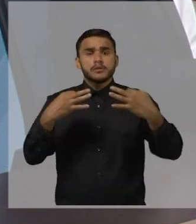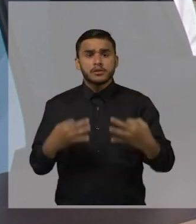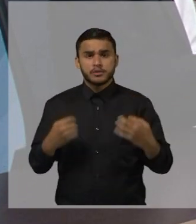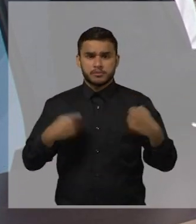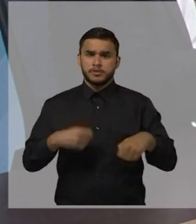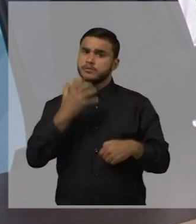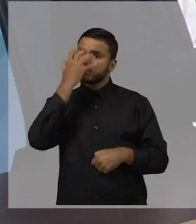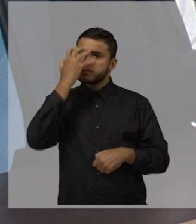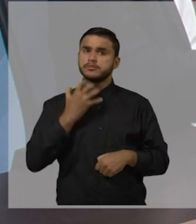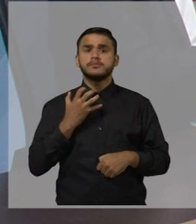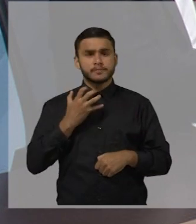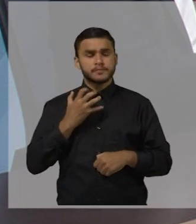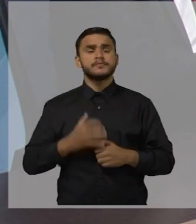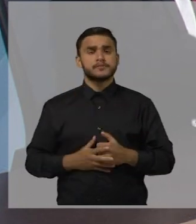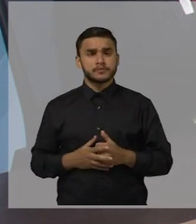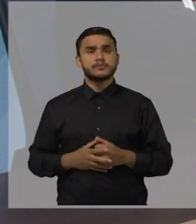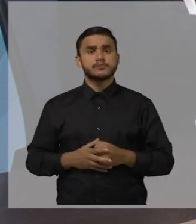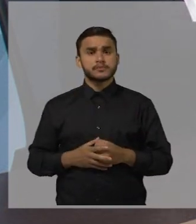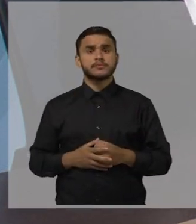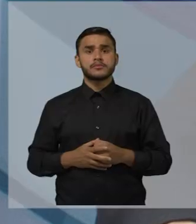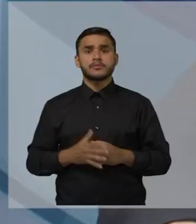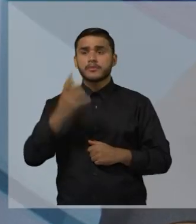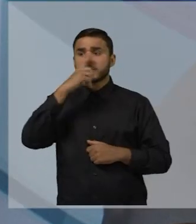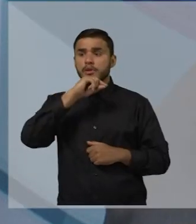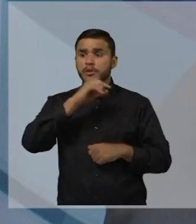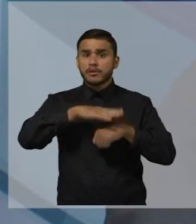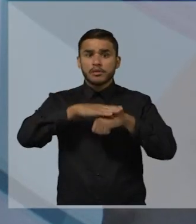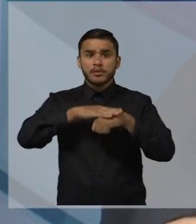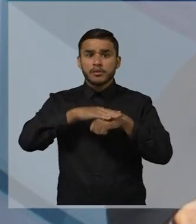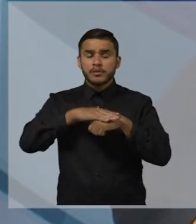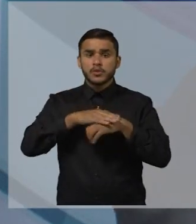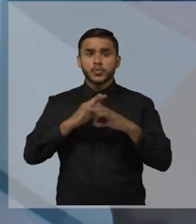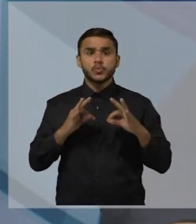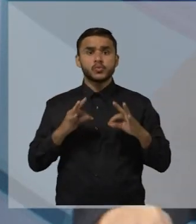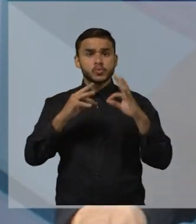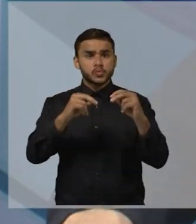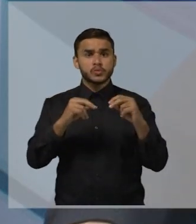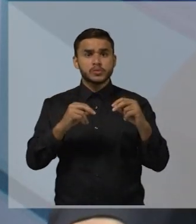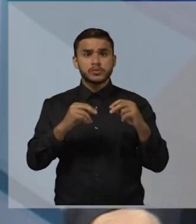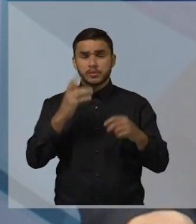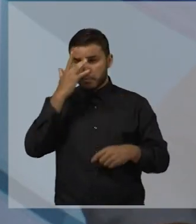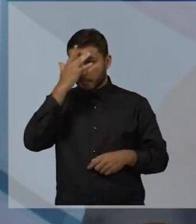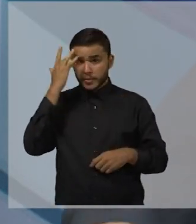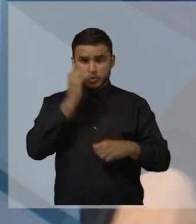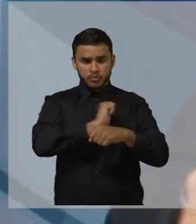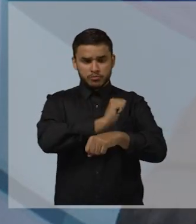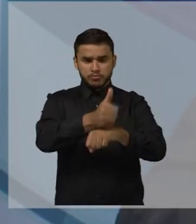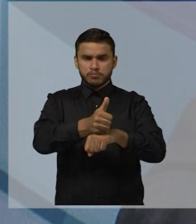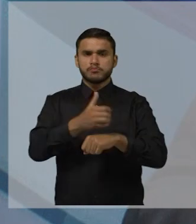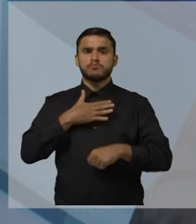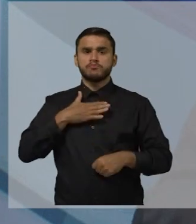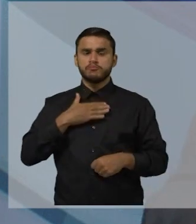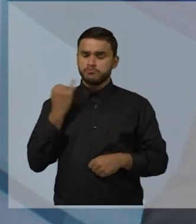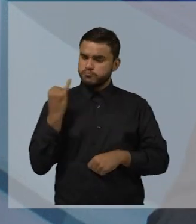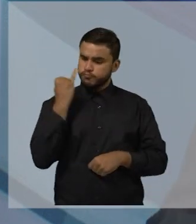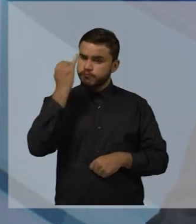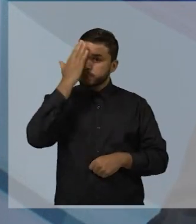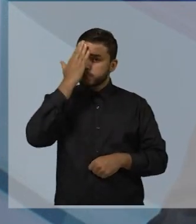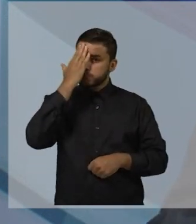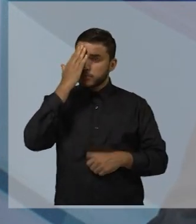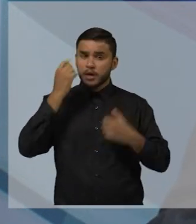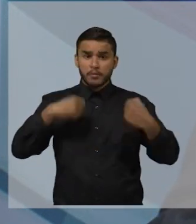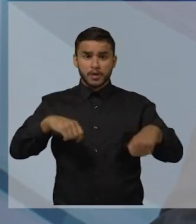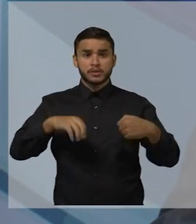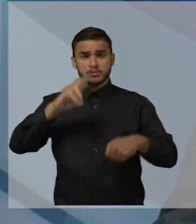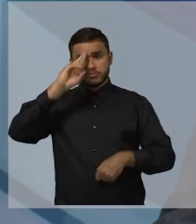a seriedade de quem vai ser investido, daquela pessoa que vai ser investida nos cargos relevantes.